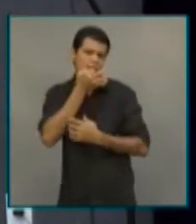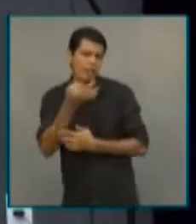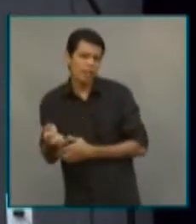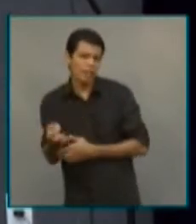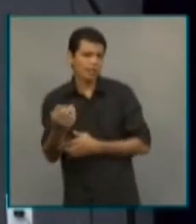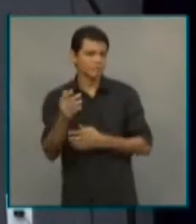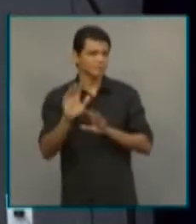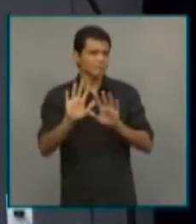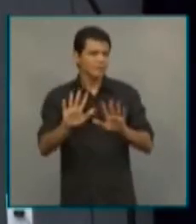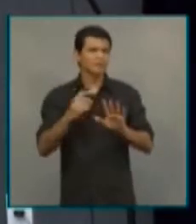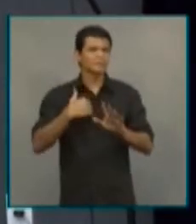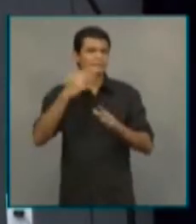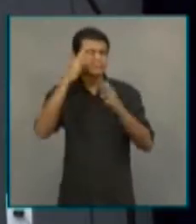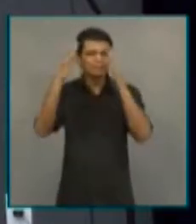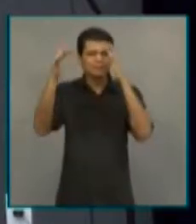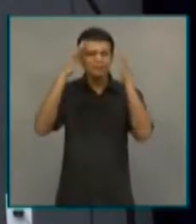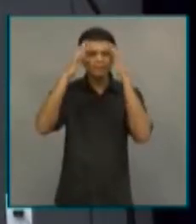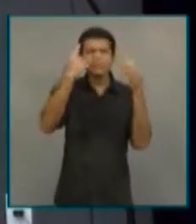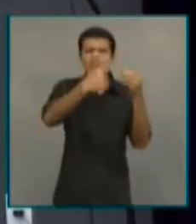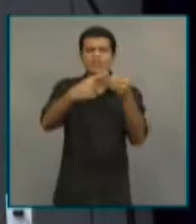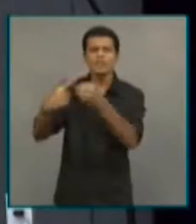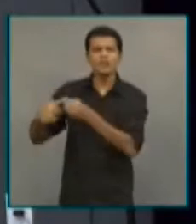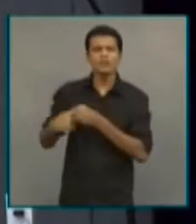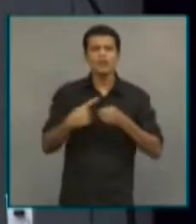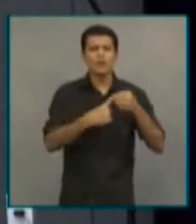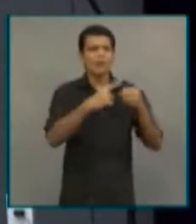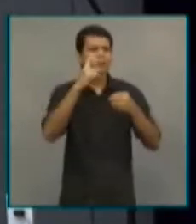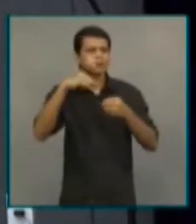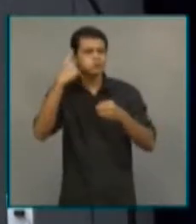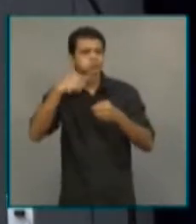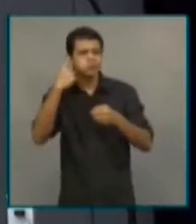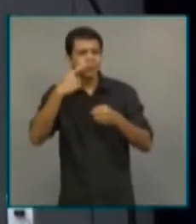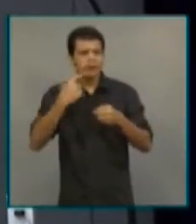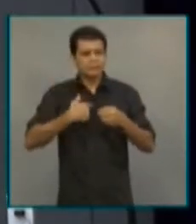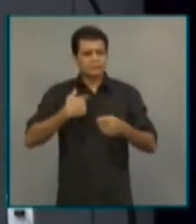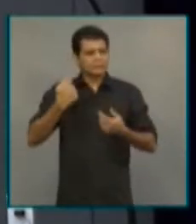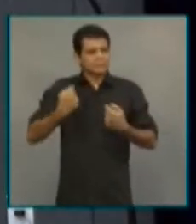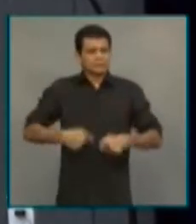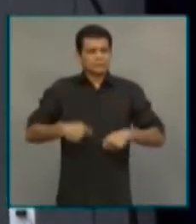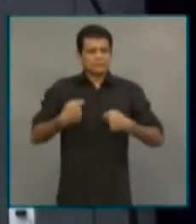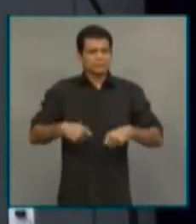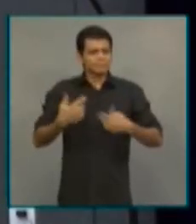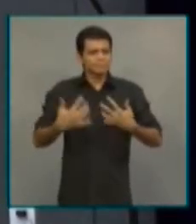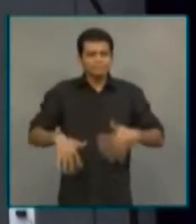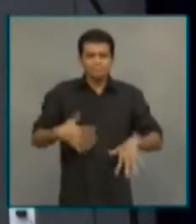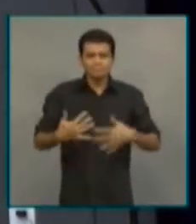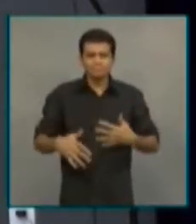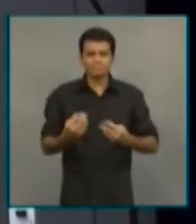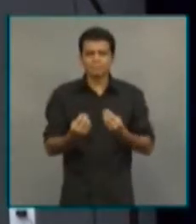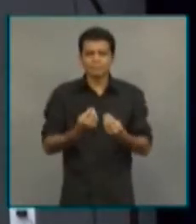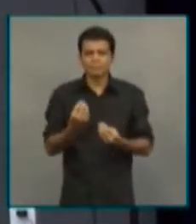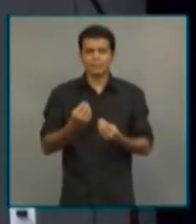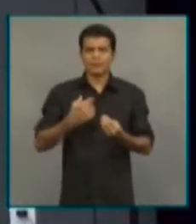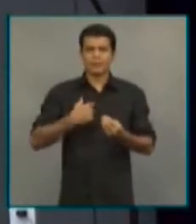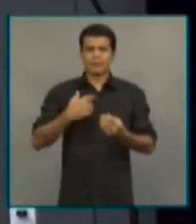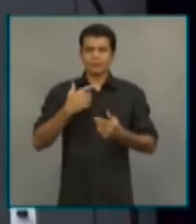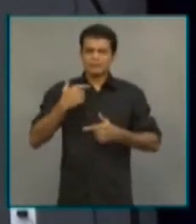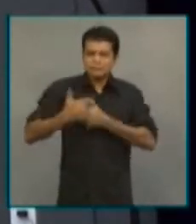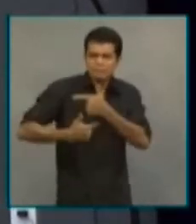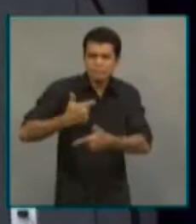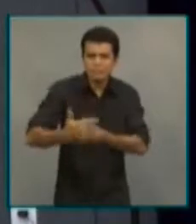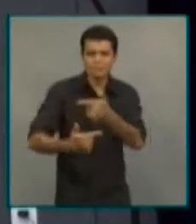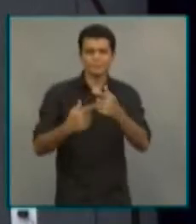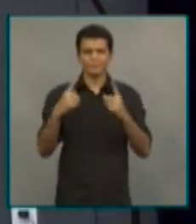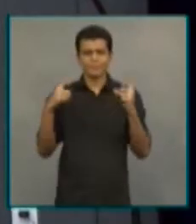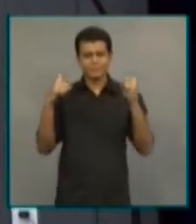metropolitana, das praias, dos sertões, que dão um duro para ganhar o dinheiro para sustentar o seu lar